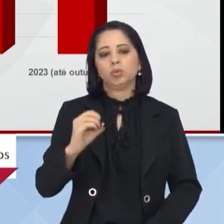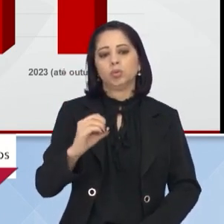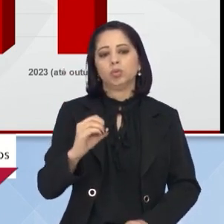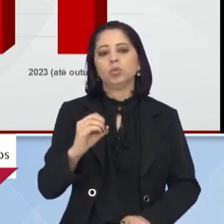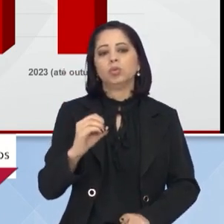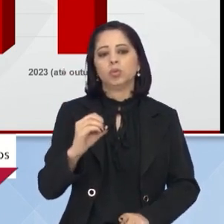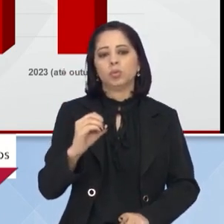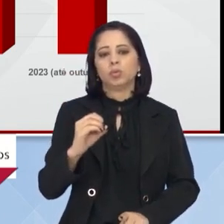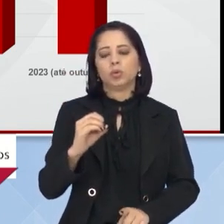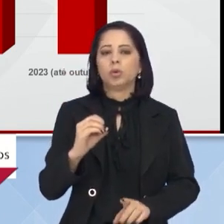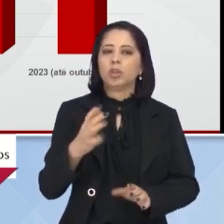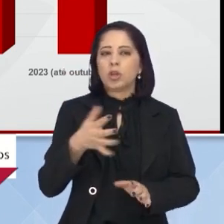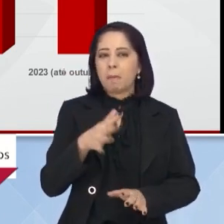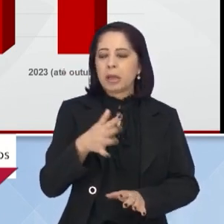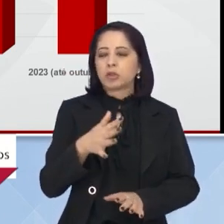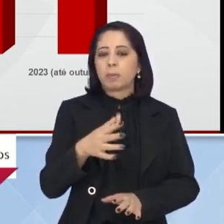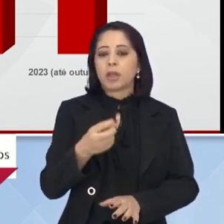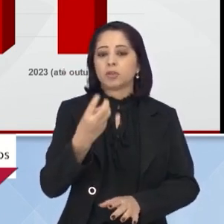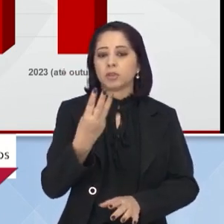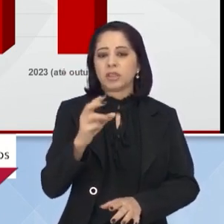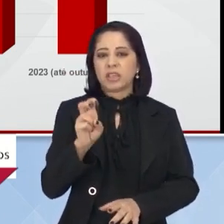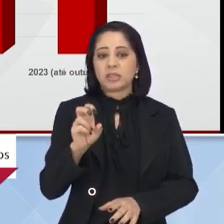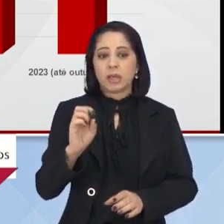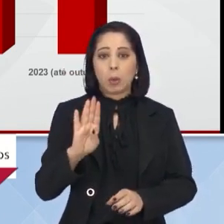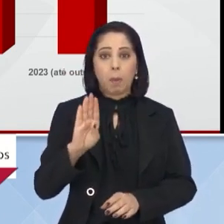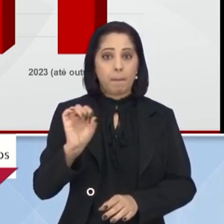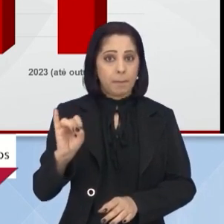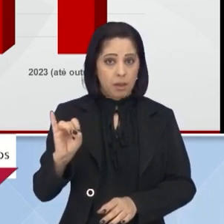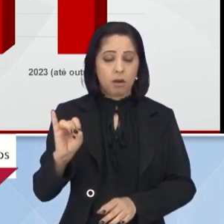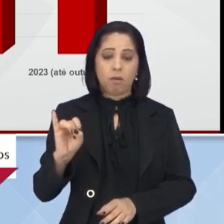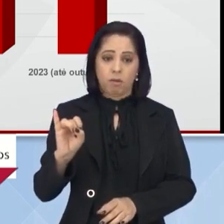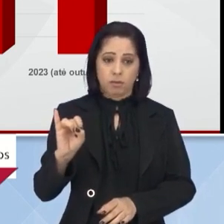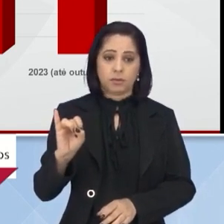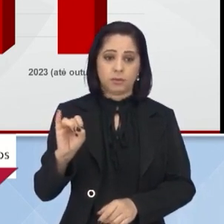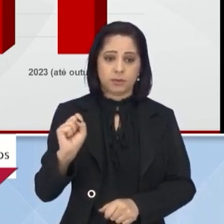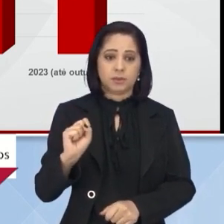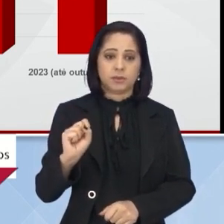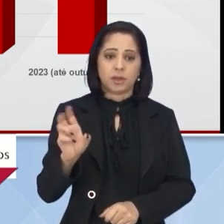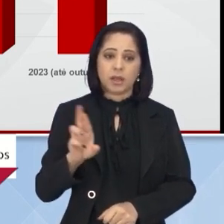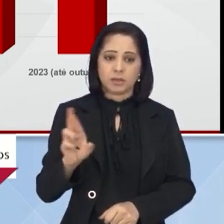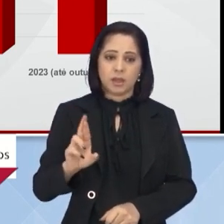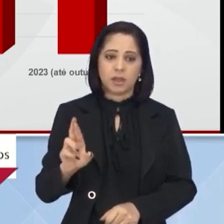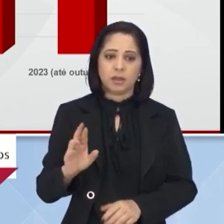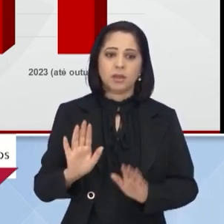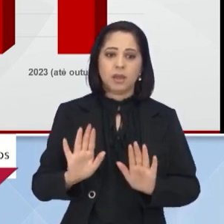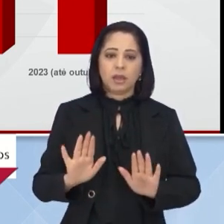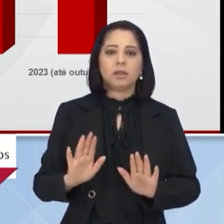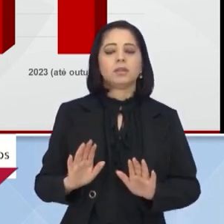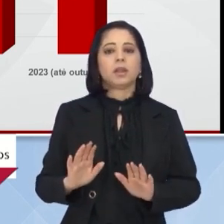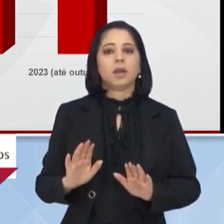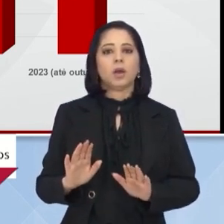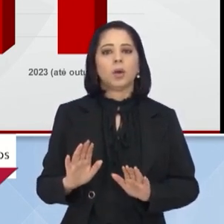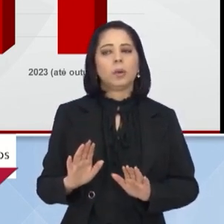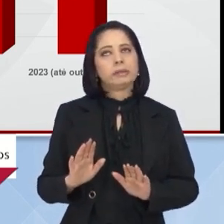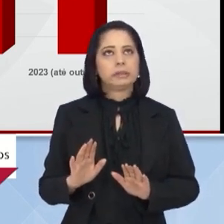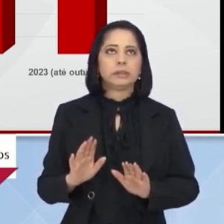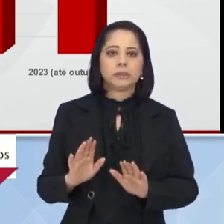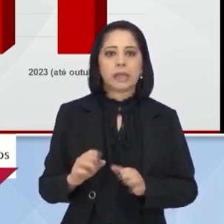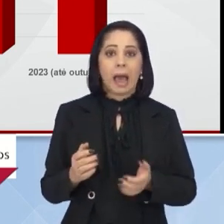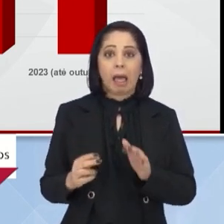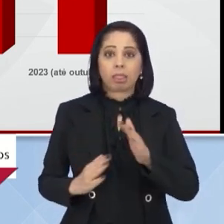totalizou 35 bilhões também ou seja esse número com certeza vai ser superado no exercício de